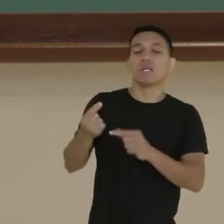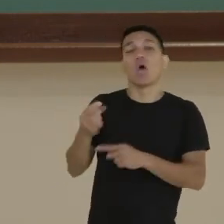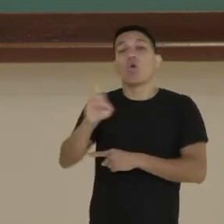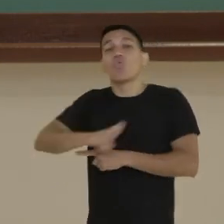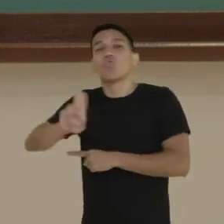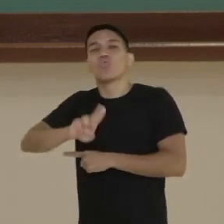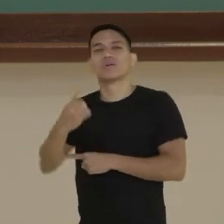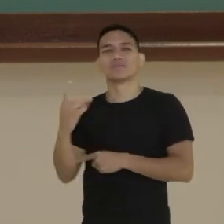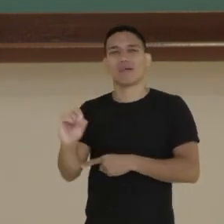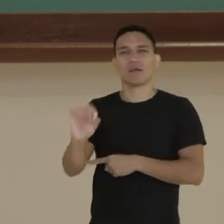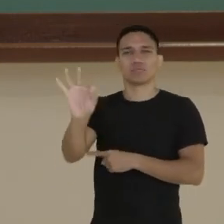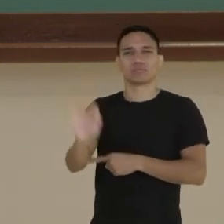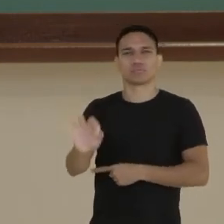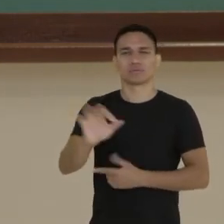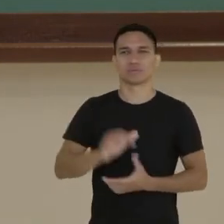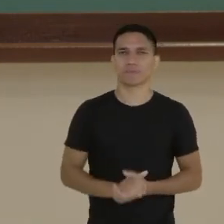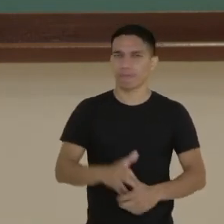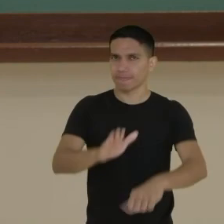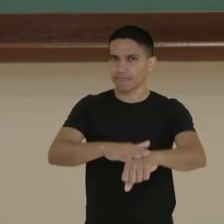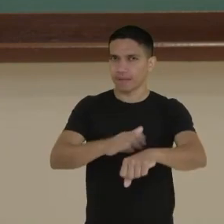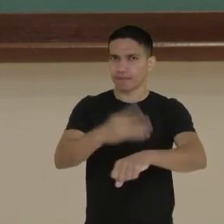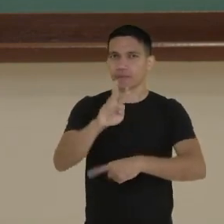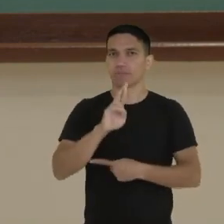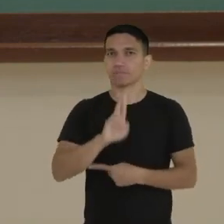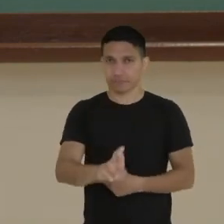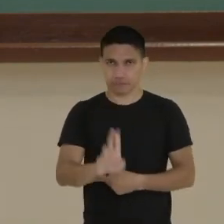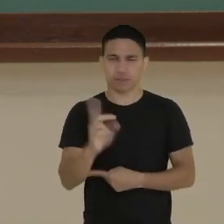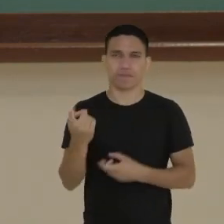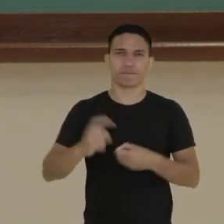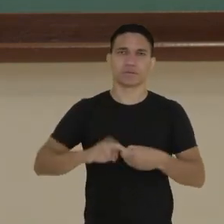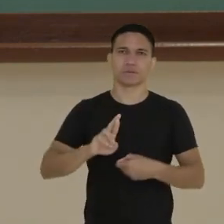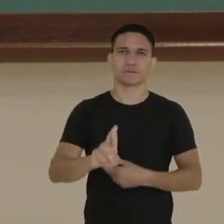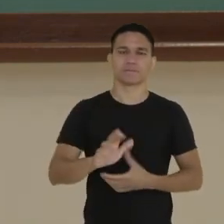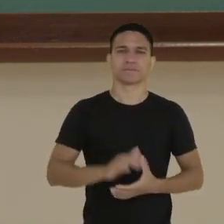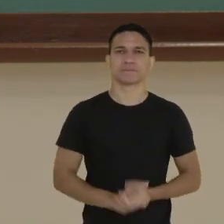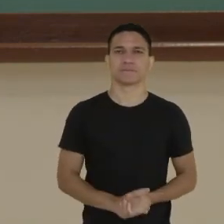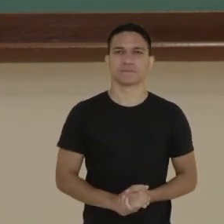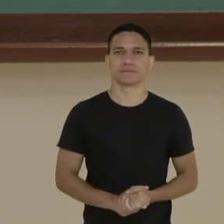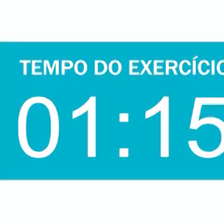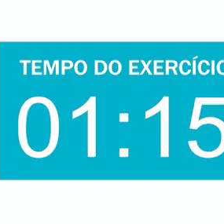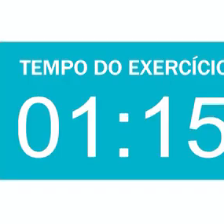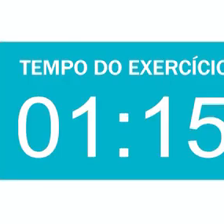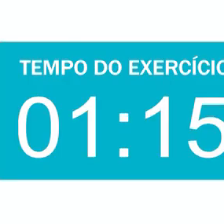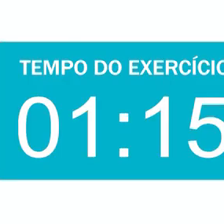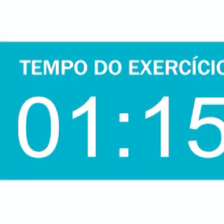em 10%? Eu vou dar um tempinho para vocês e daqui a pouco a gente responde essa questão.